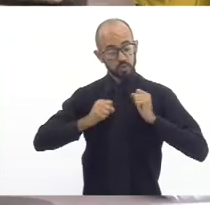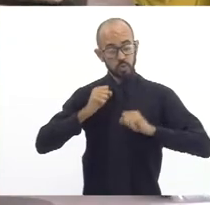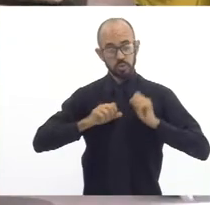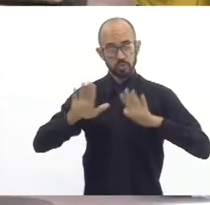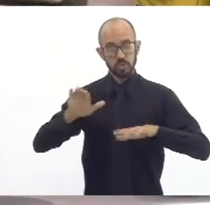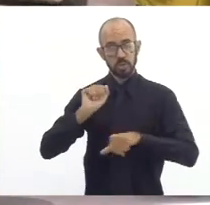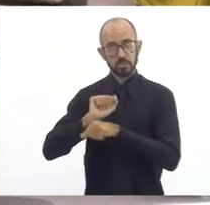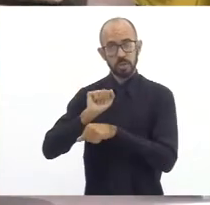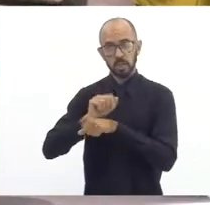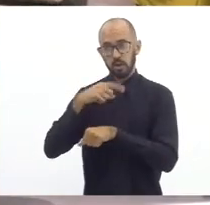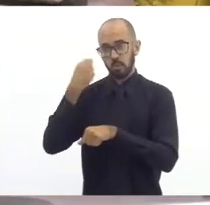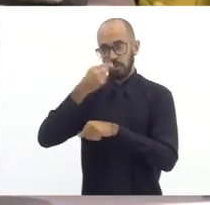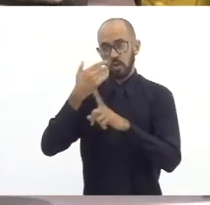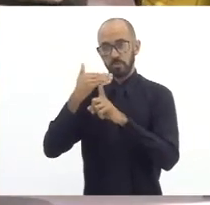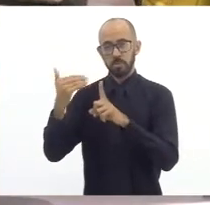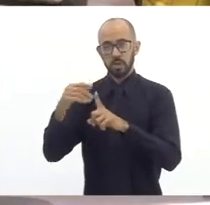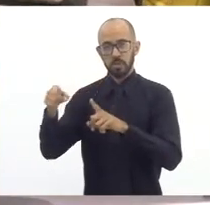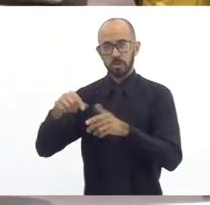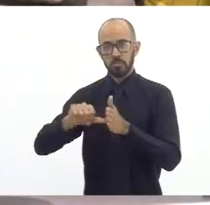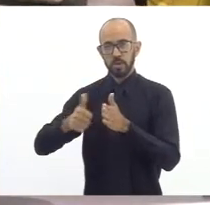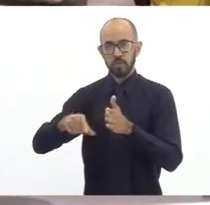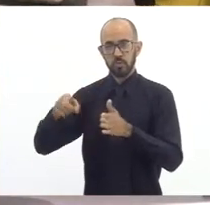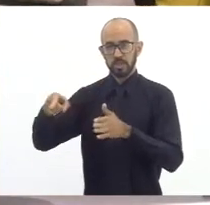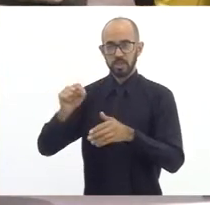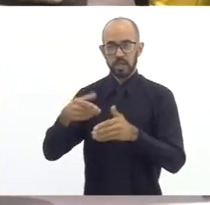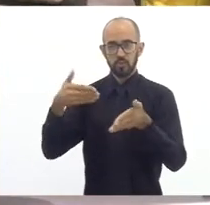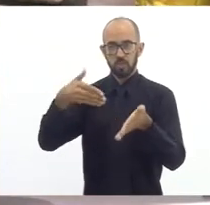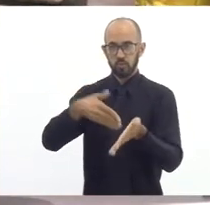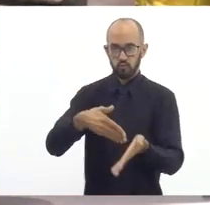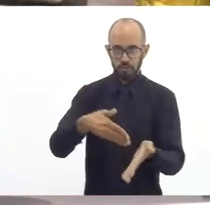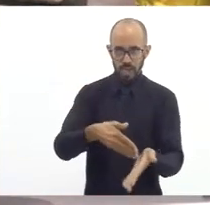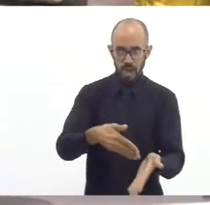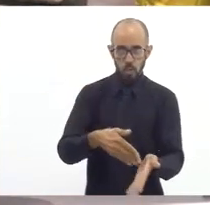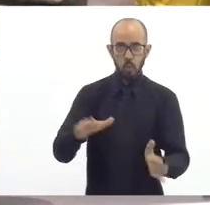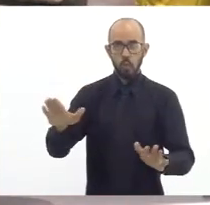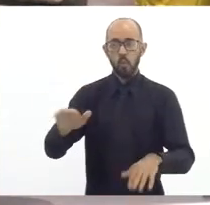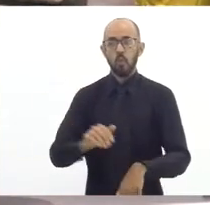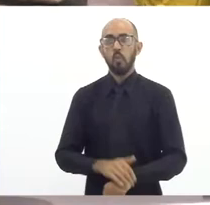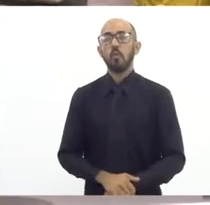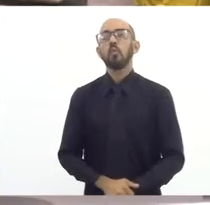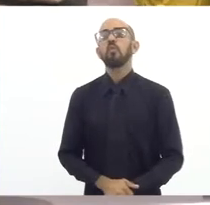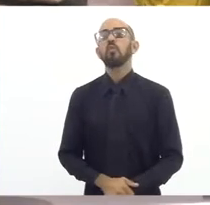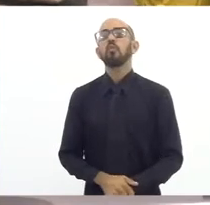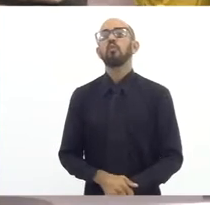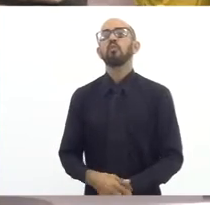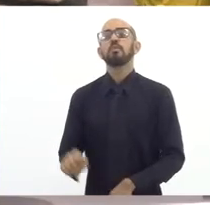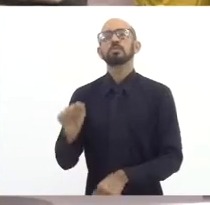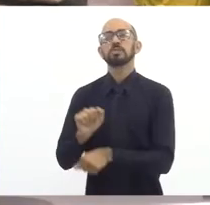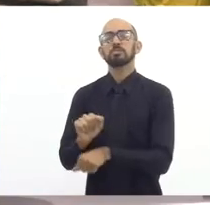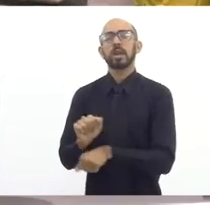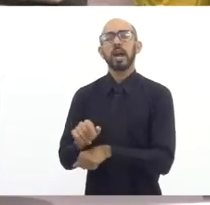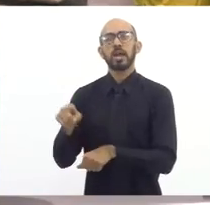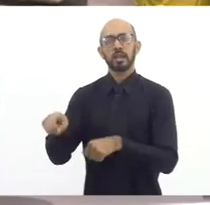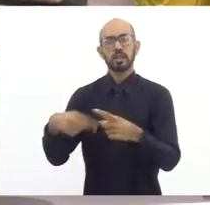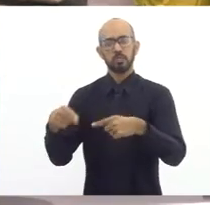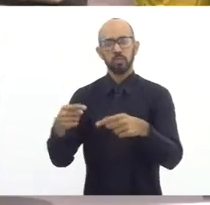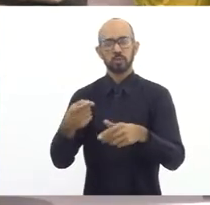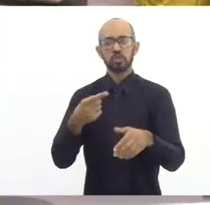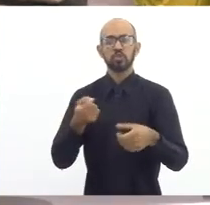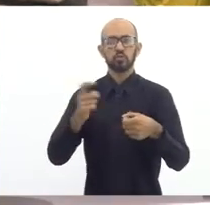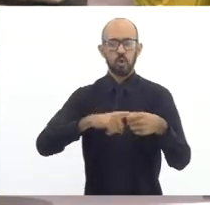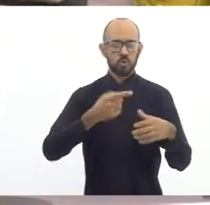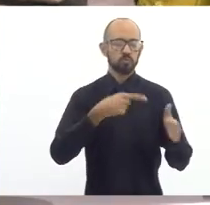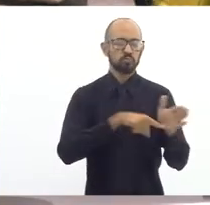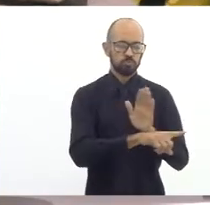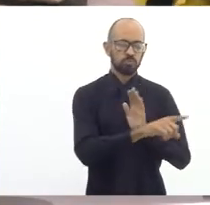dele. Pela primeira vez ele o último a falar, formular as perguntas, depois voltaremos a fazer perguntas. Deputado Luiz